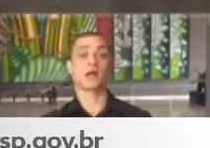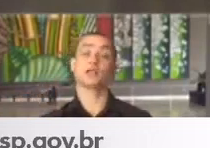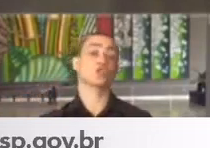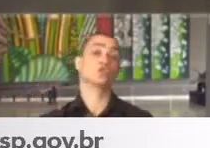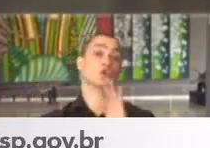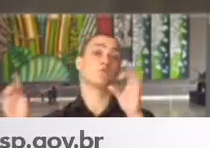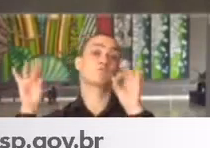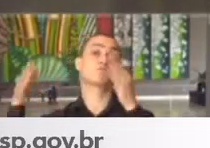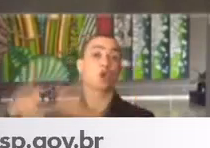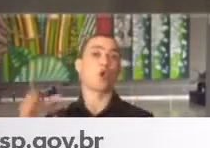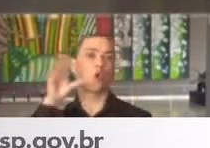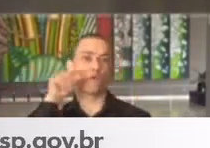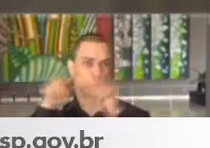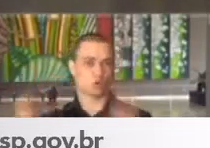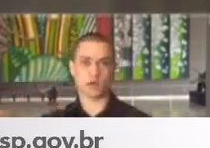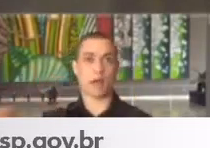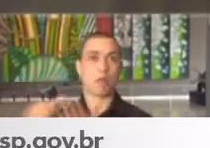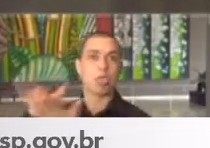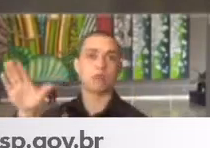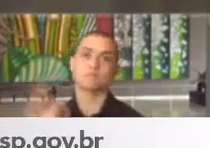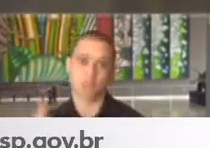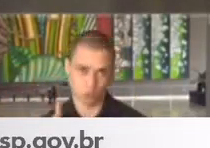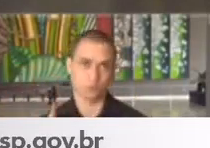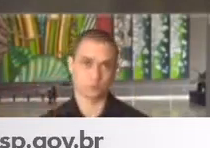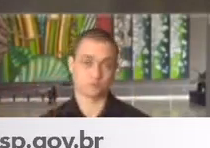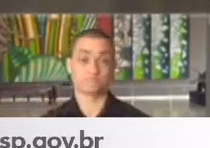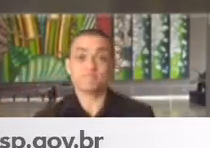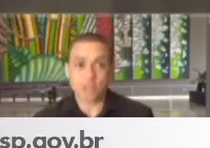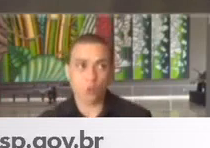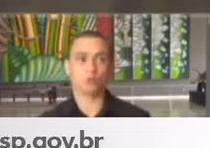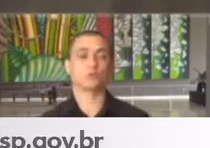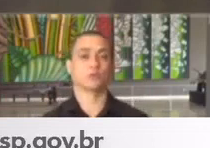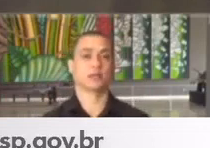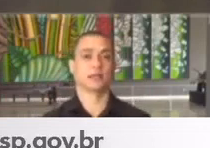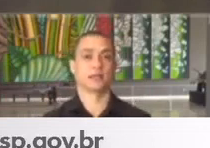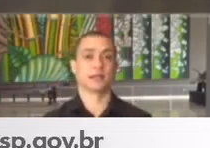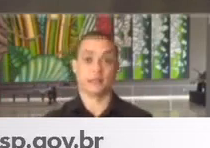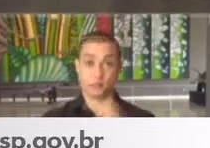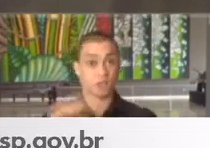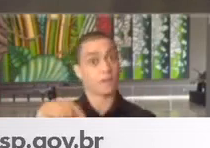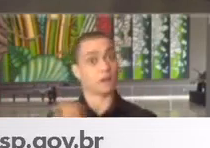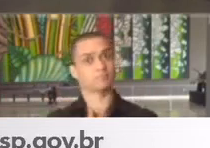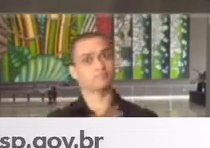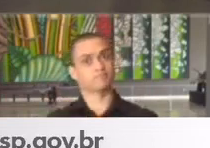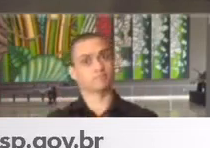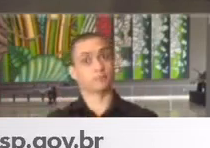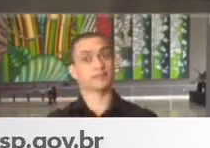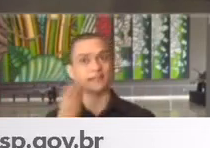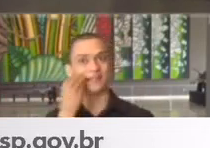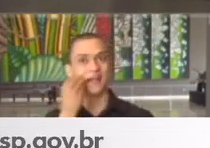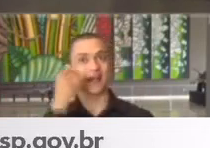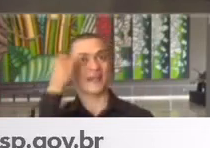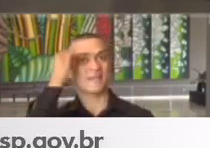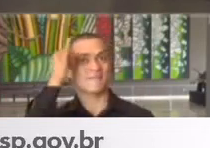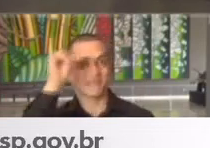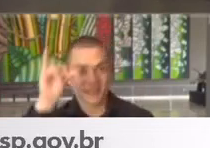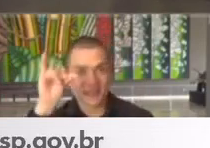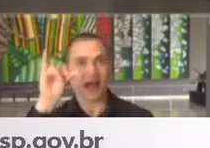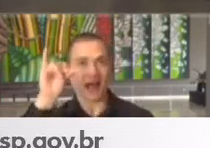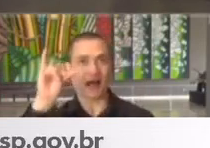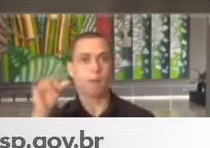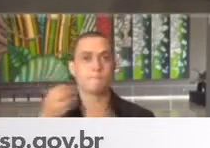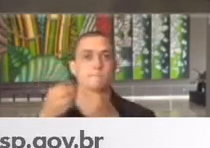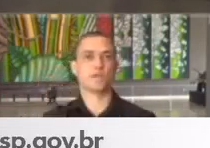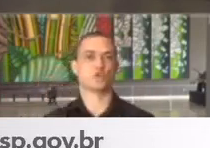que os funcionários não sejam mandados embora. Então, é uma ação que a gente faz para poder conter, né, esse